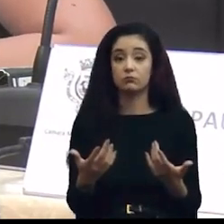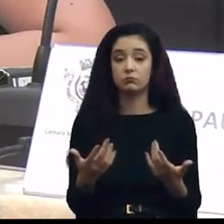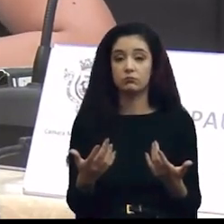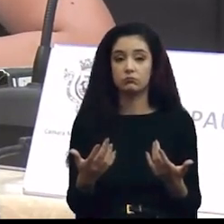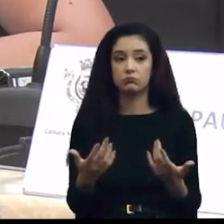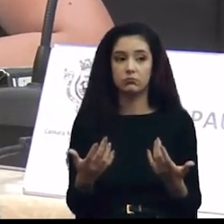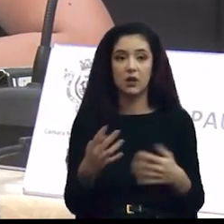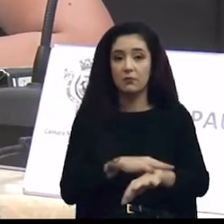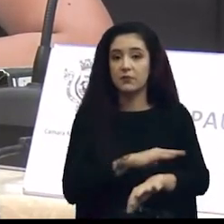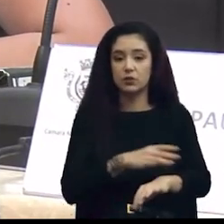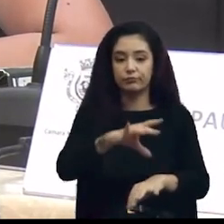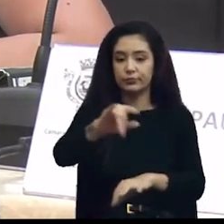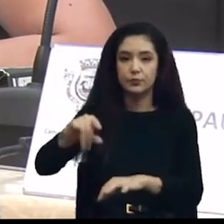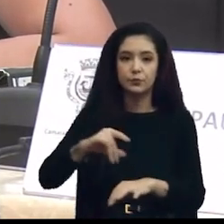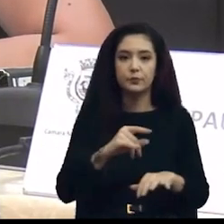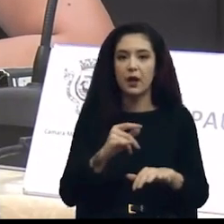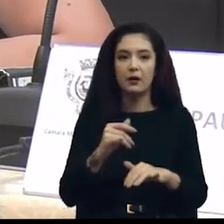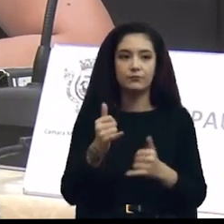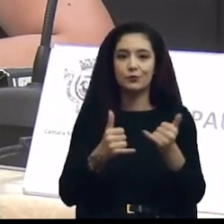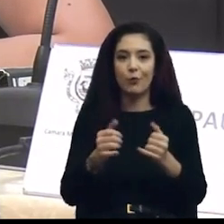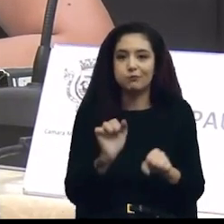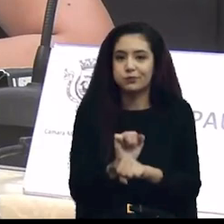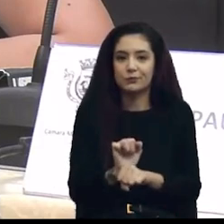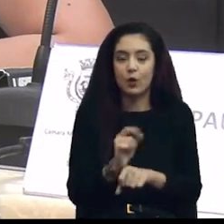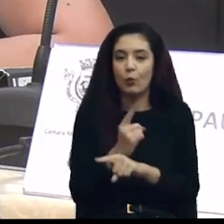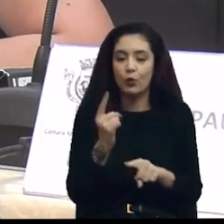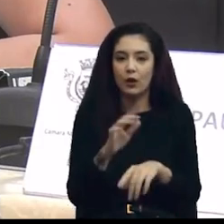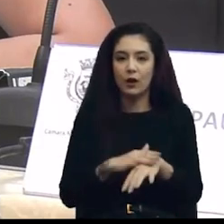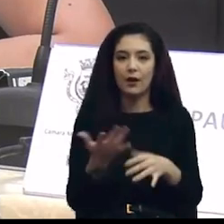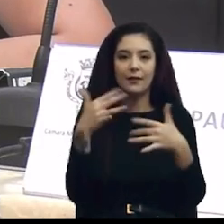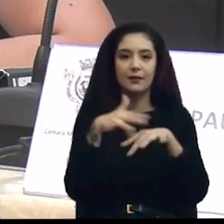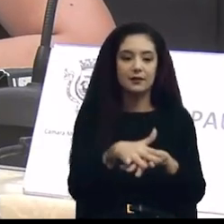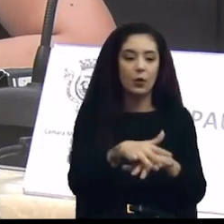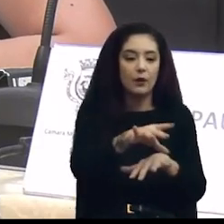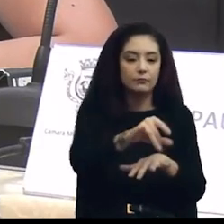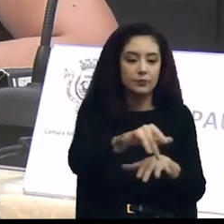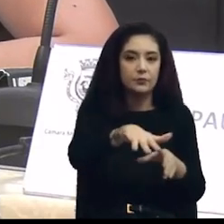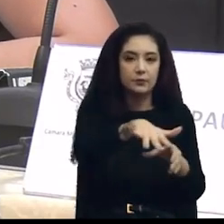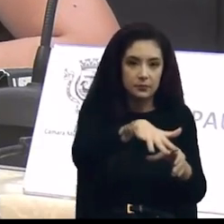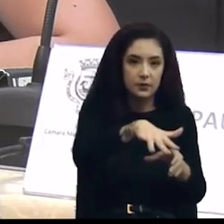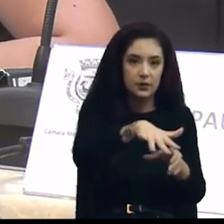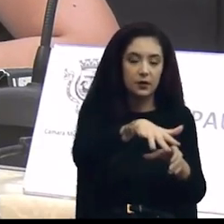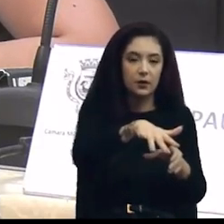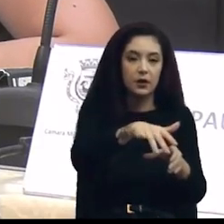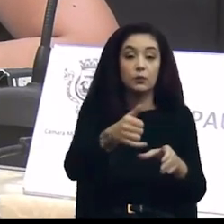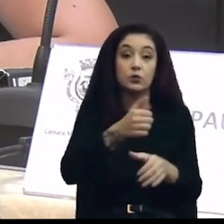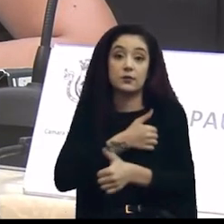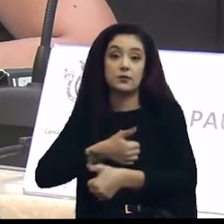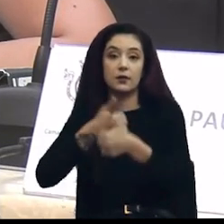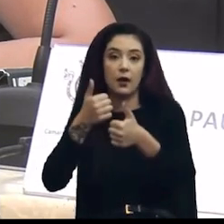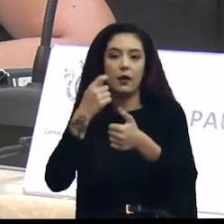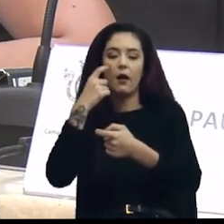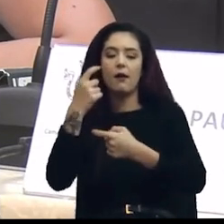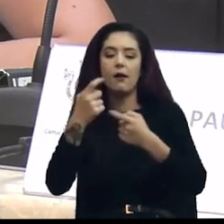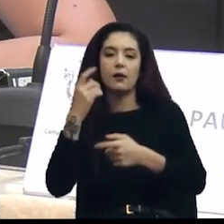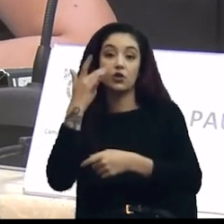das administrações locais é insubstituível, porque a integração começa a nível local. E as cidades que beneficiam com a procura migrante